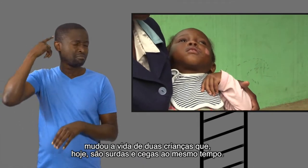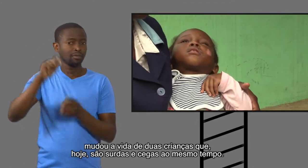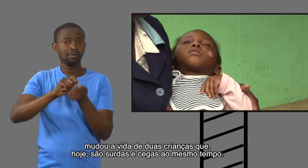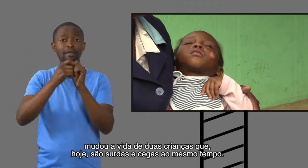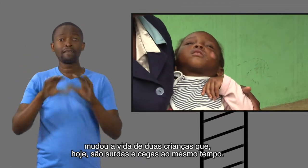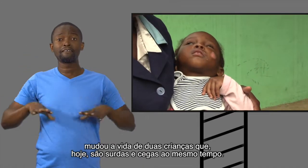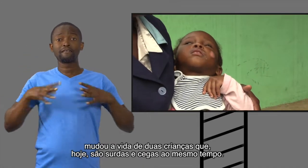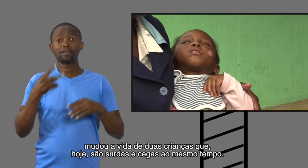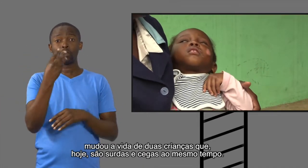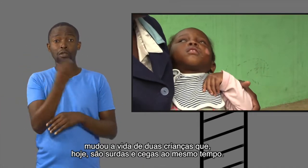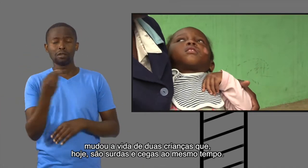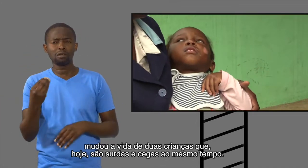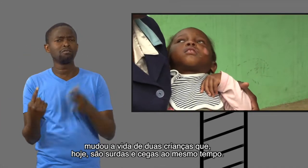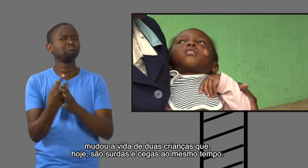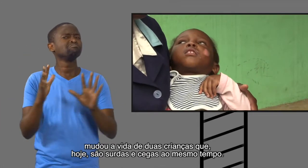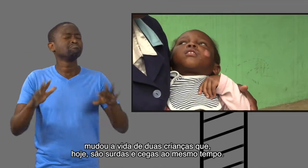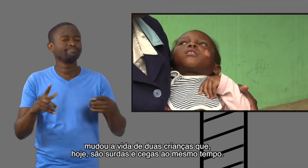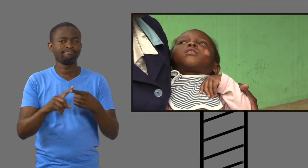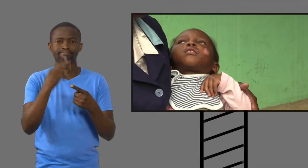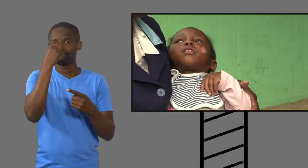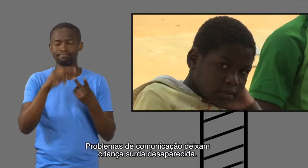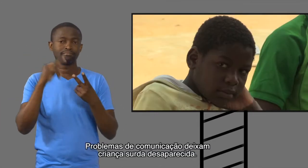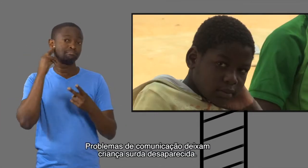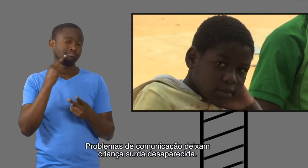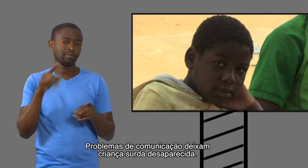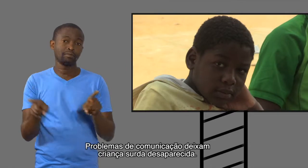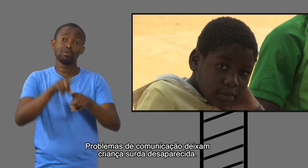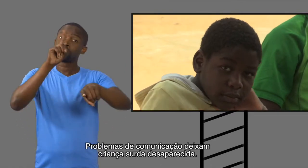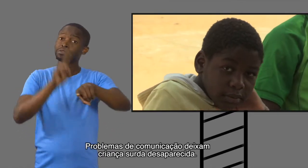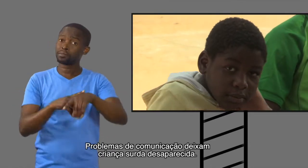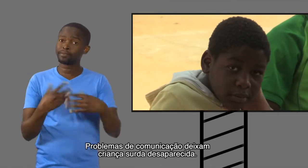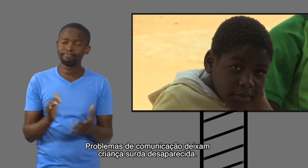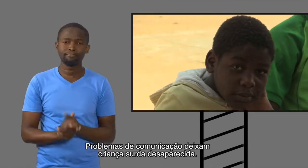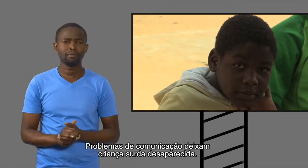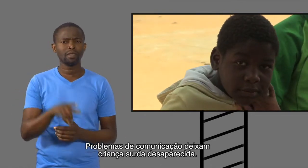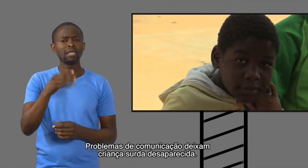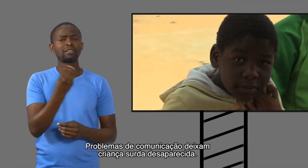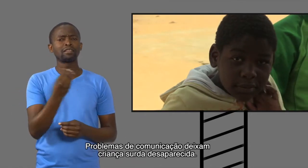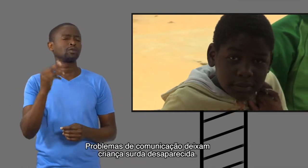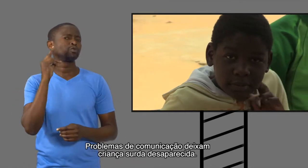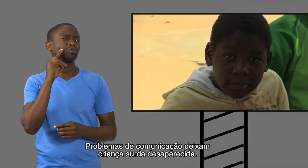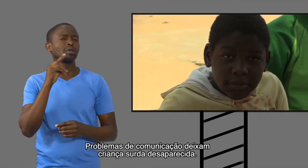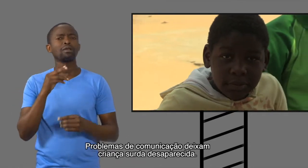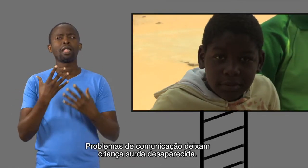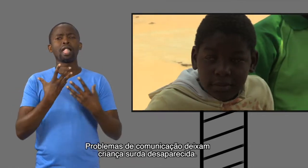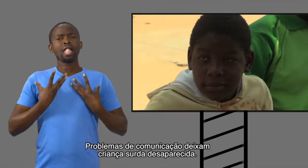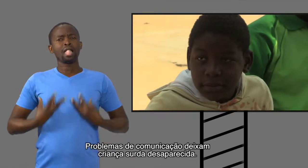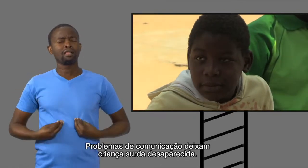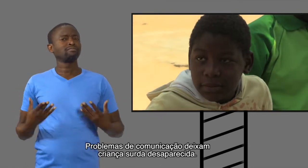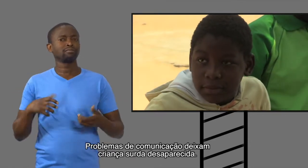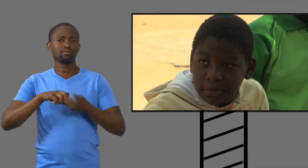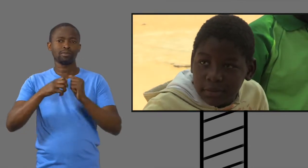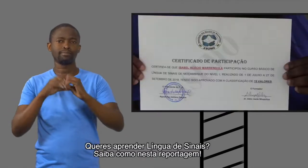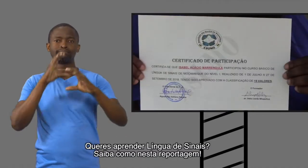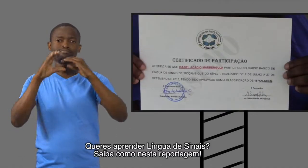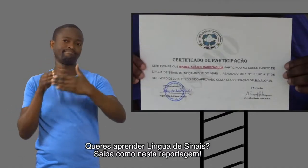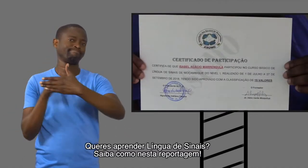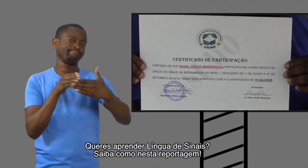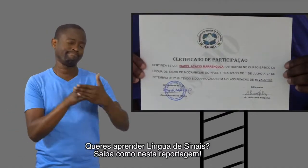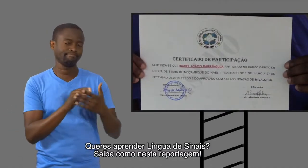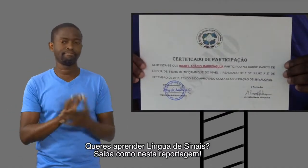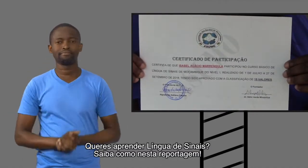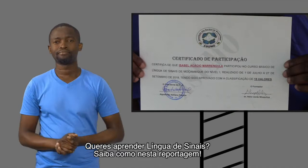são surdas e cegas ao mesmo tempo. Problemas de comunicação deixam criança surda desaparecida.